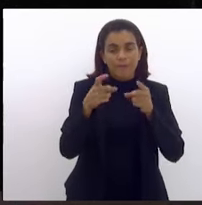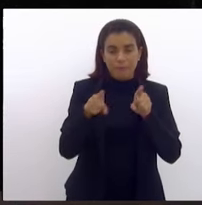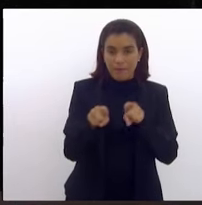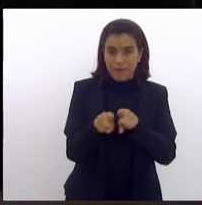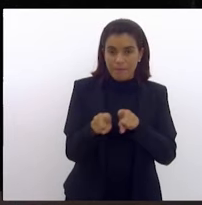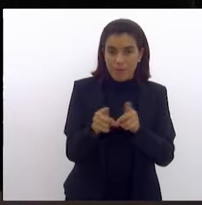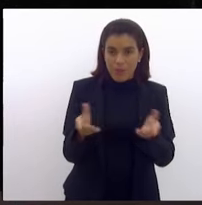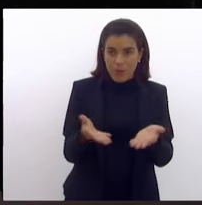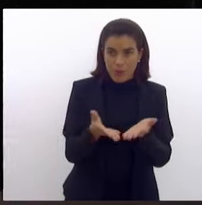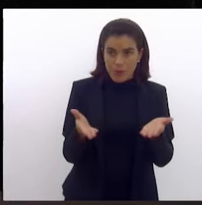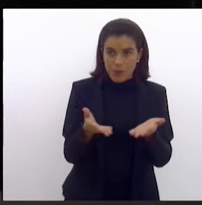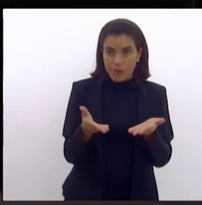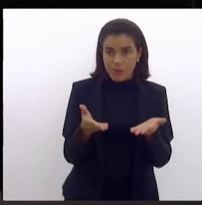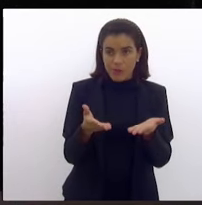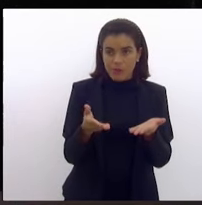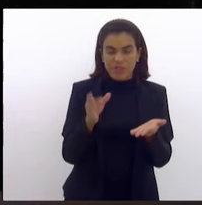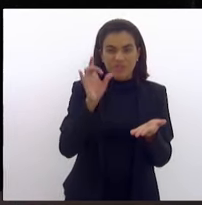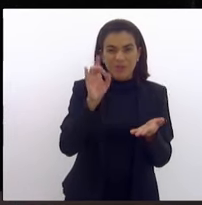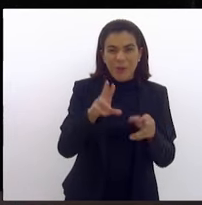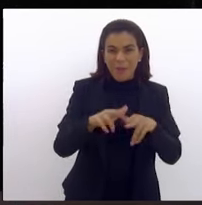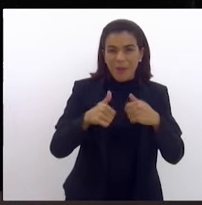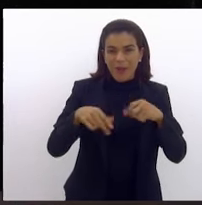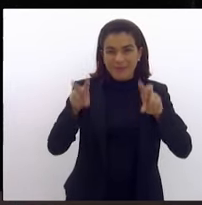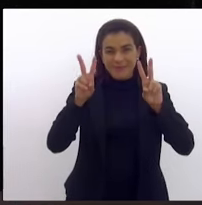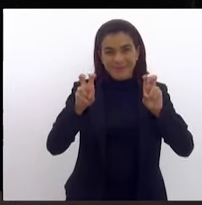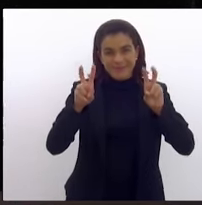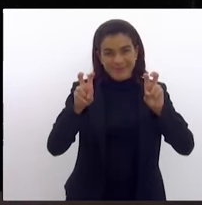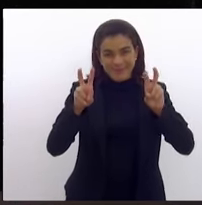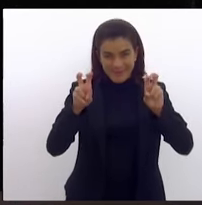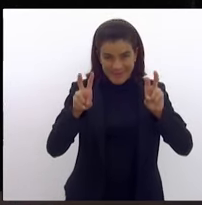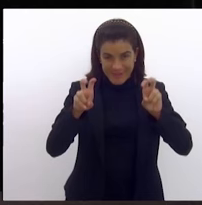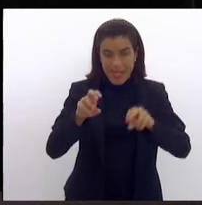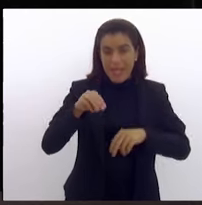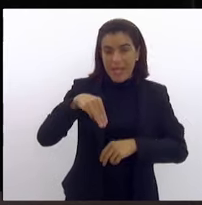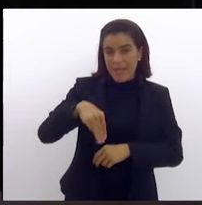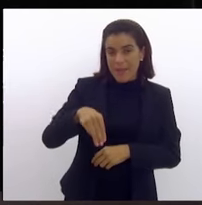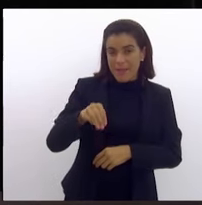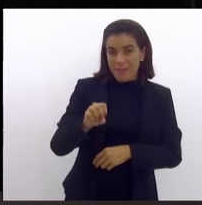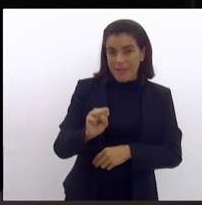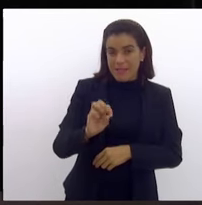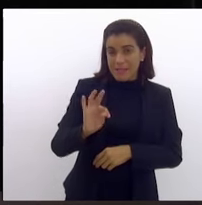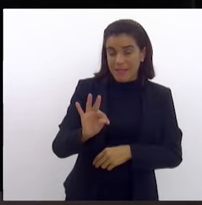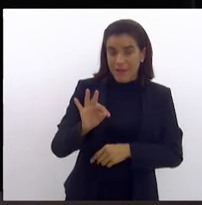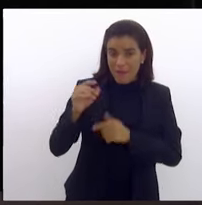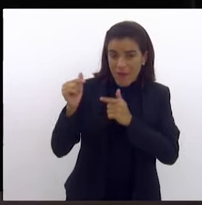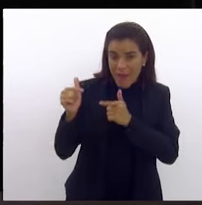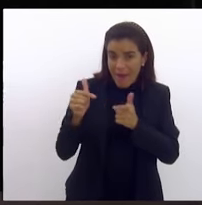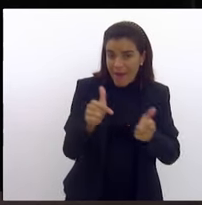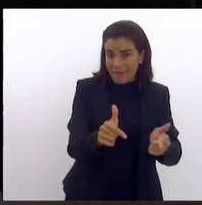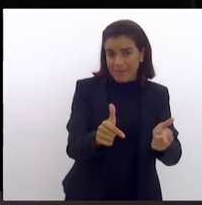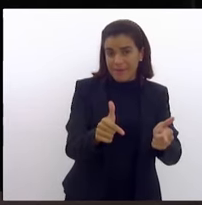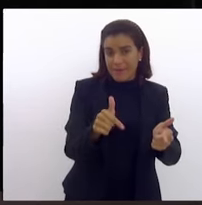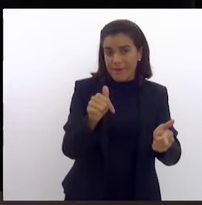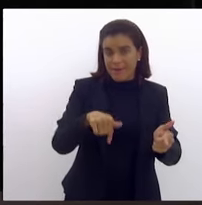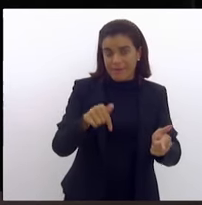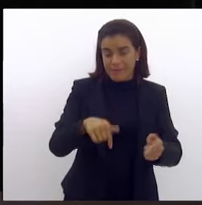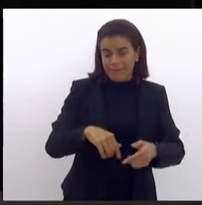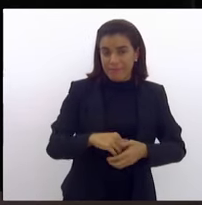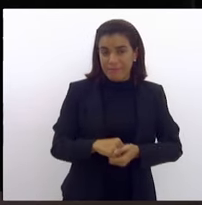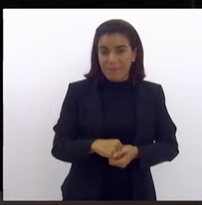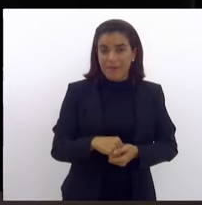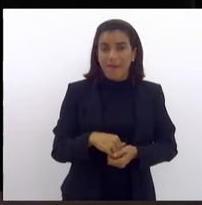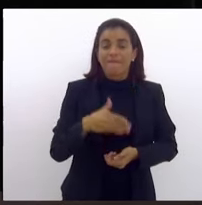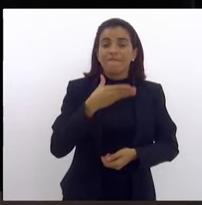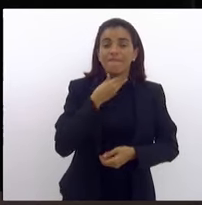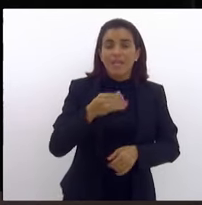não só pelo tema que foi tratado, como o MST foi atacado ontem aqui, né, fake